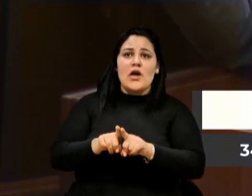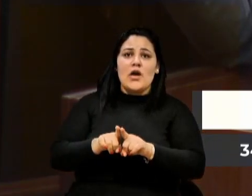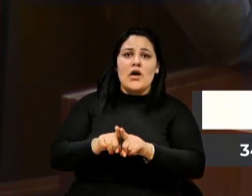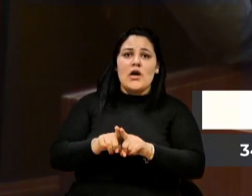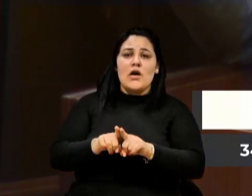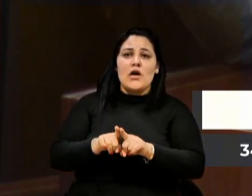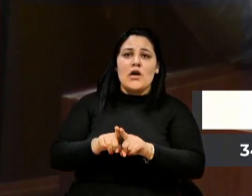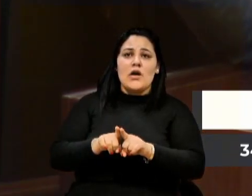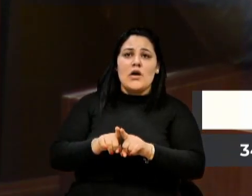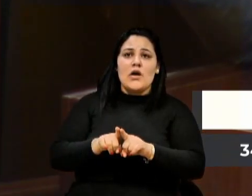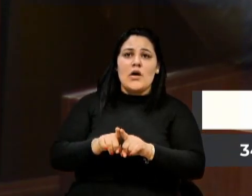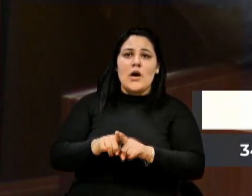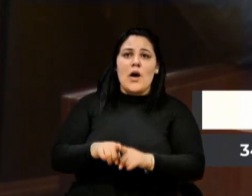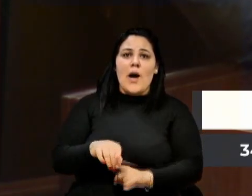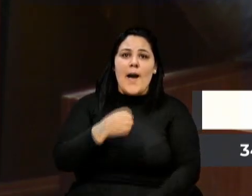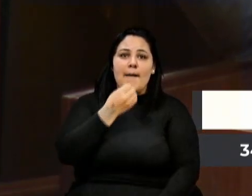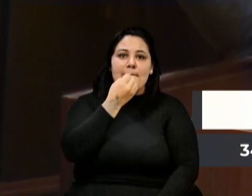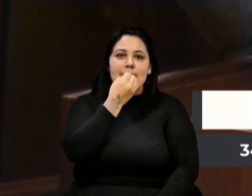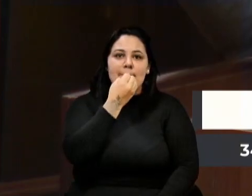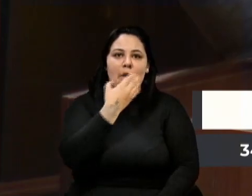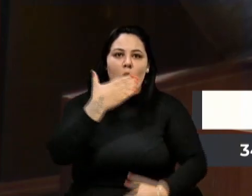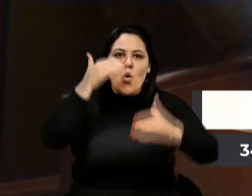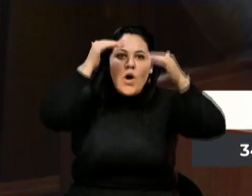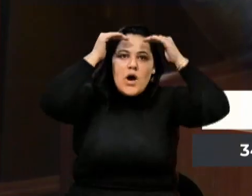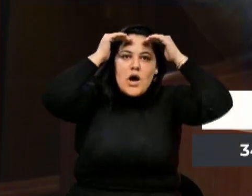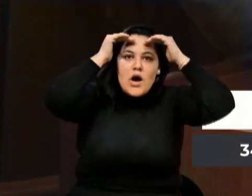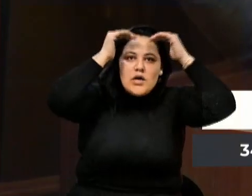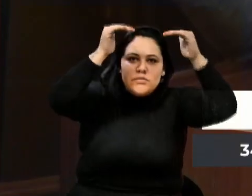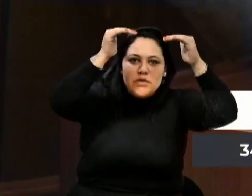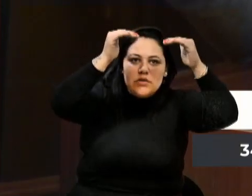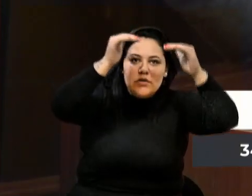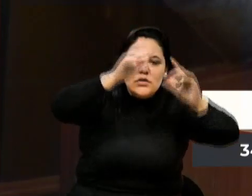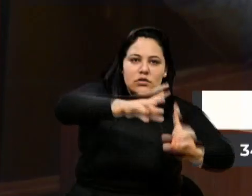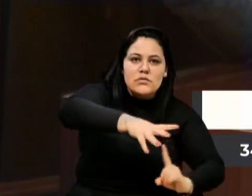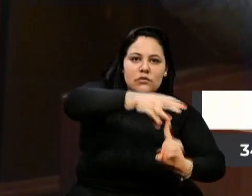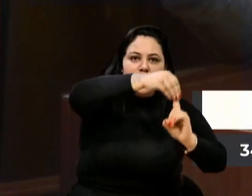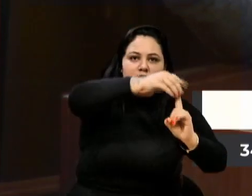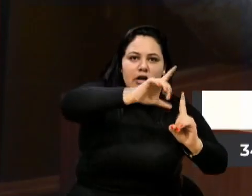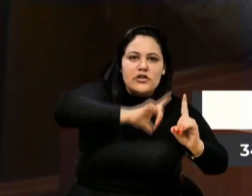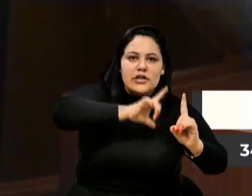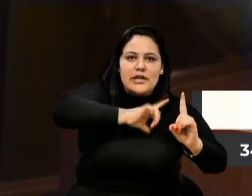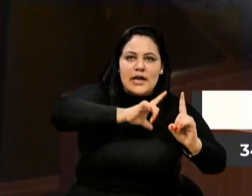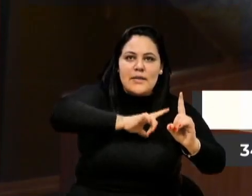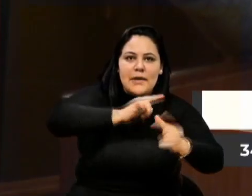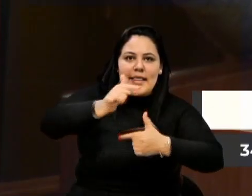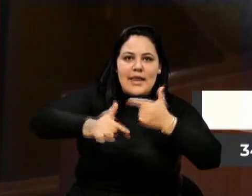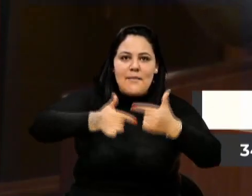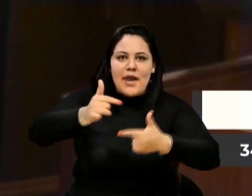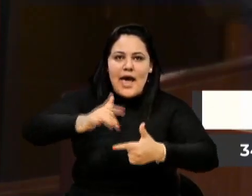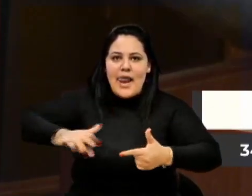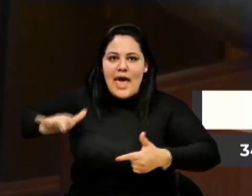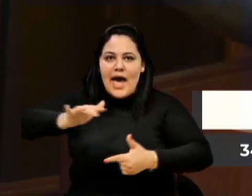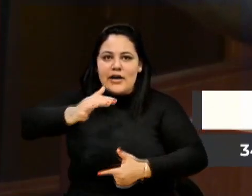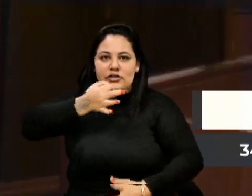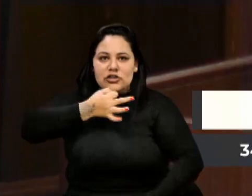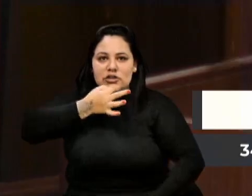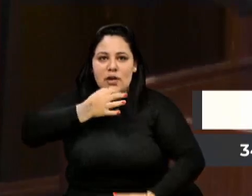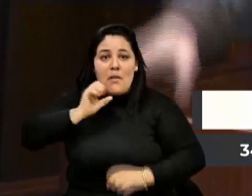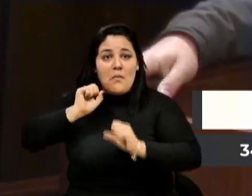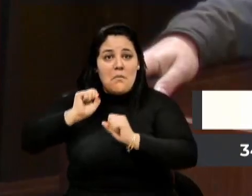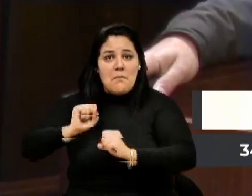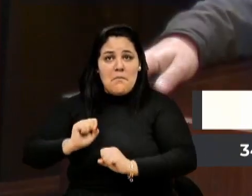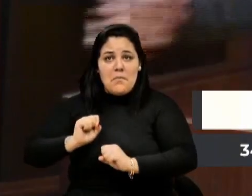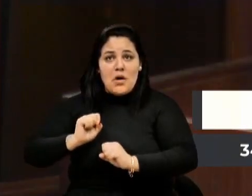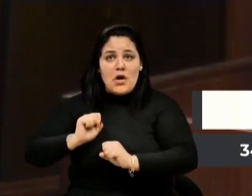o bom senso do vereador e as prioridades que ele tem para Caxias podem nos fazer estar